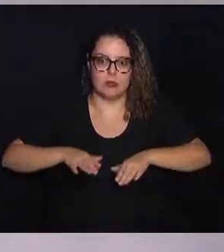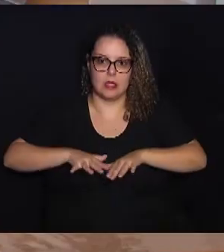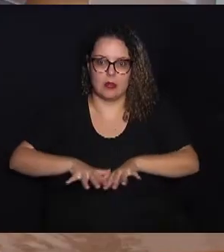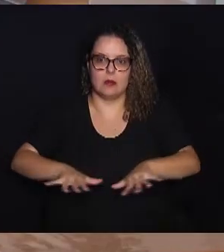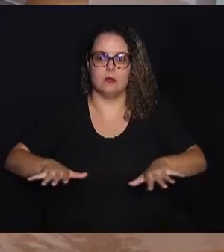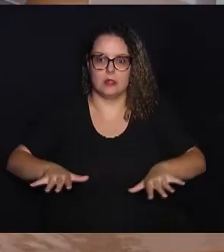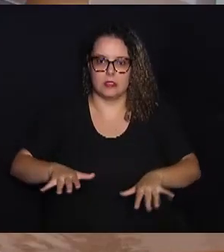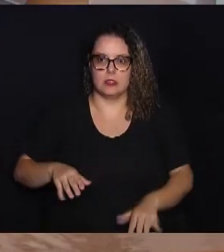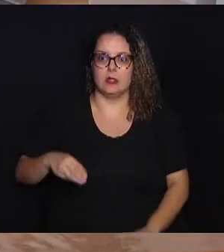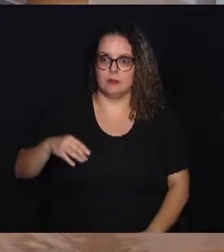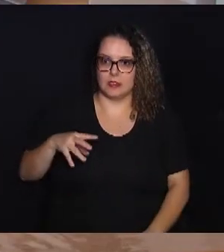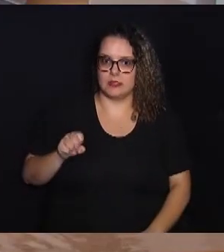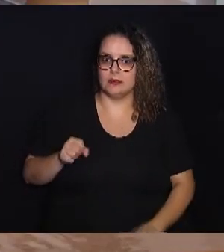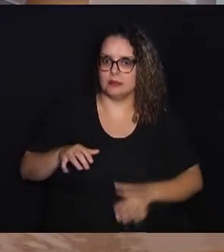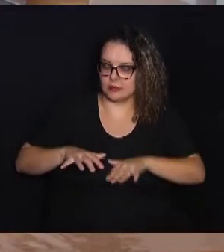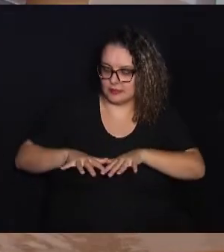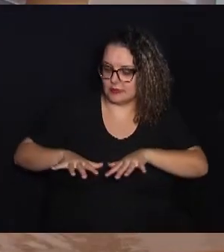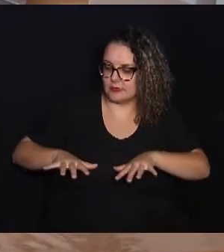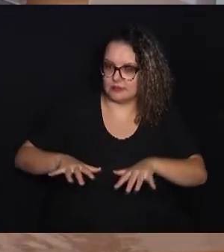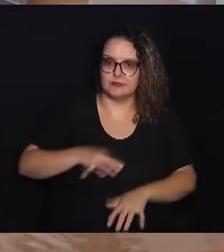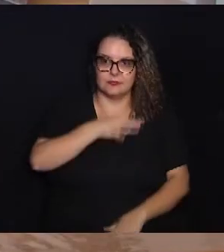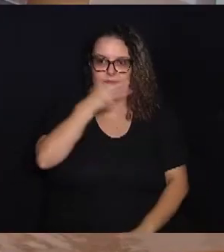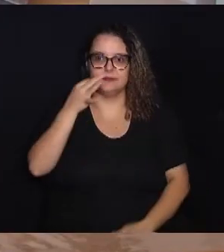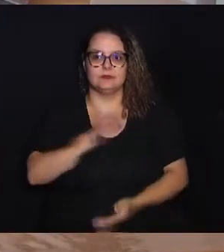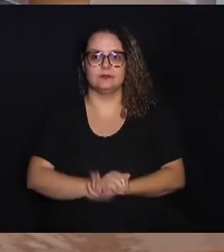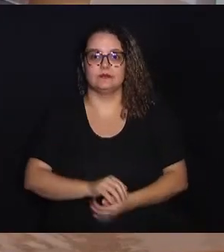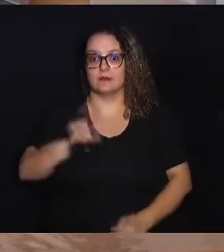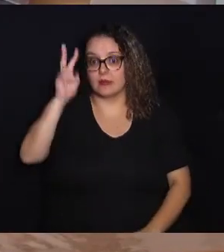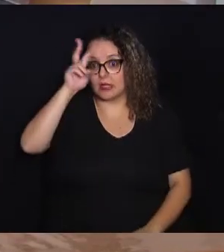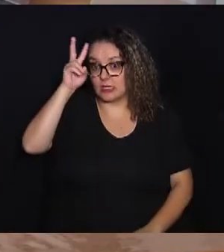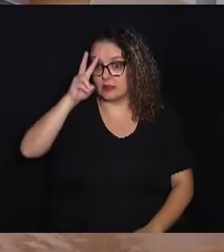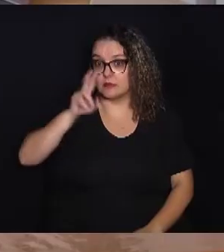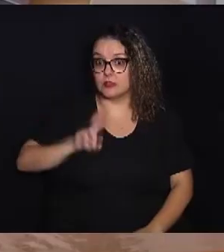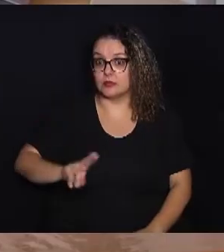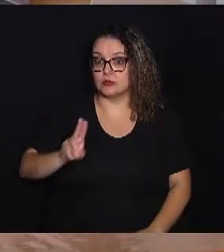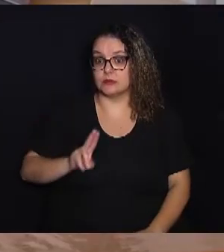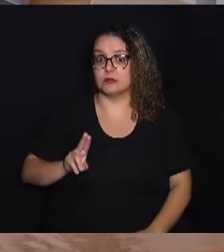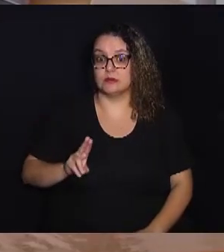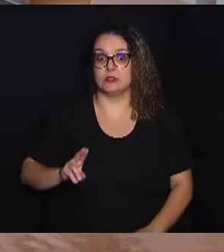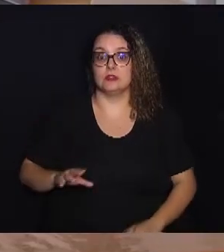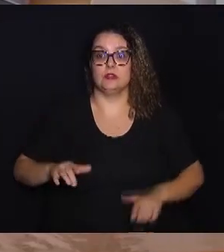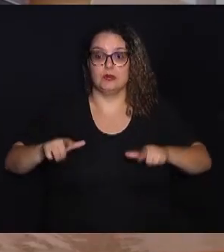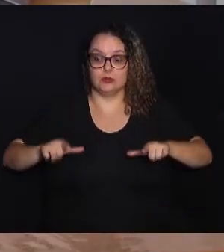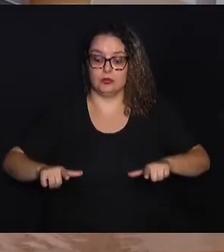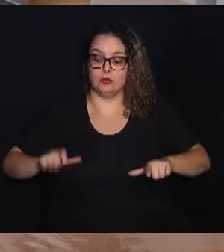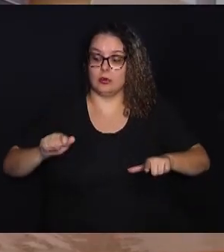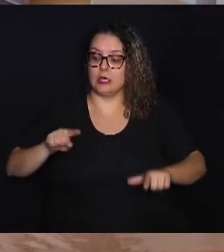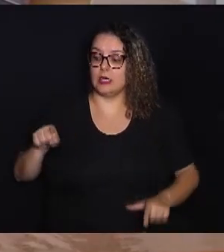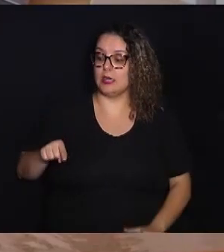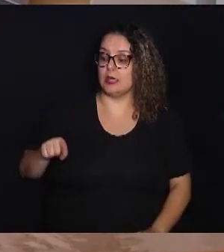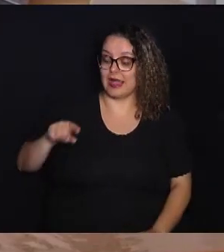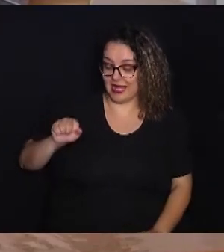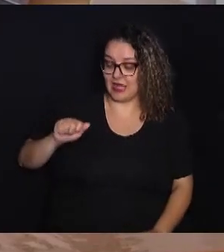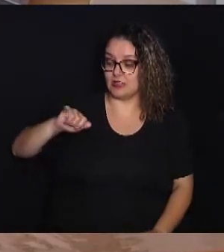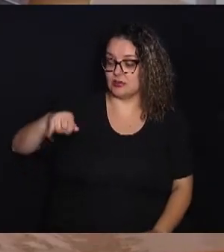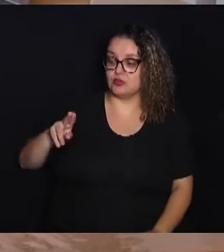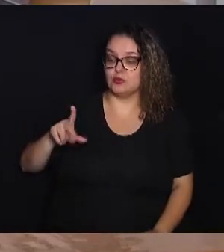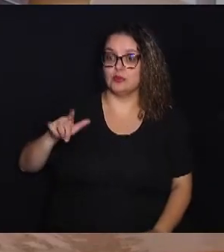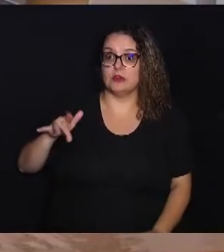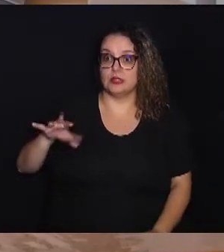garrafa. Isso, perfeito. Lembrando que ela tá fazendo aqui, ó, em cima do azulejo que nós ficamos, que fica muito